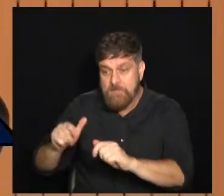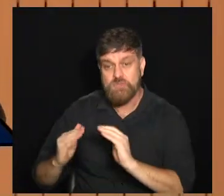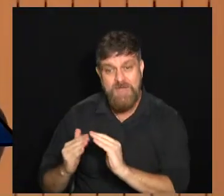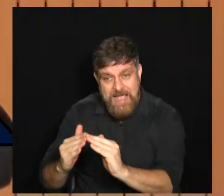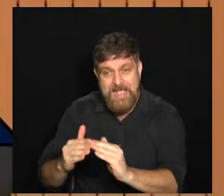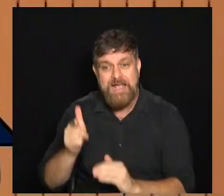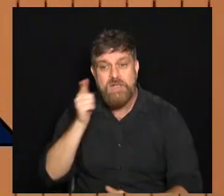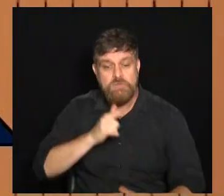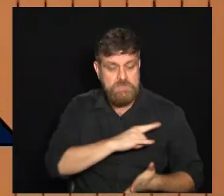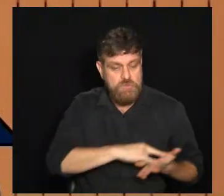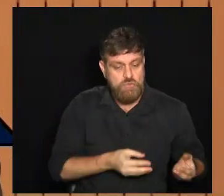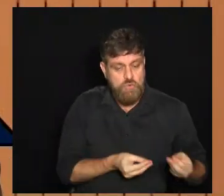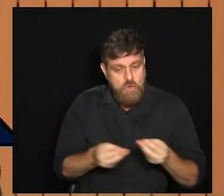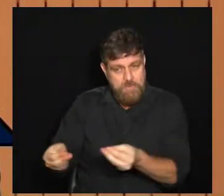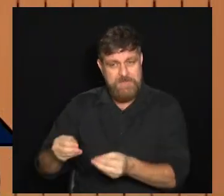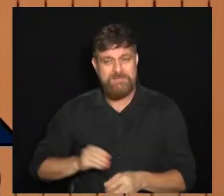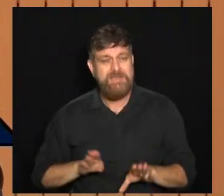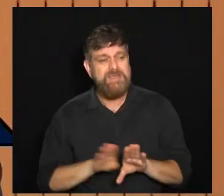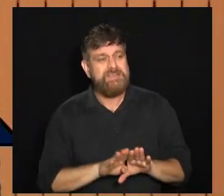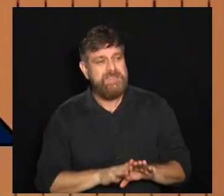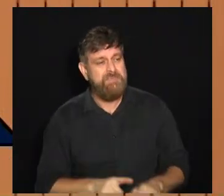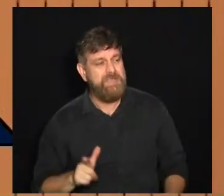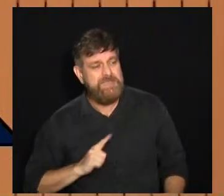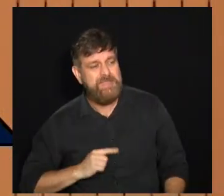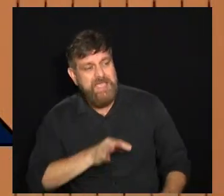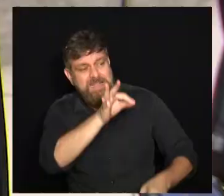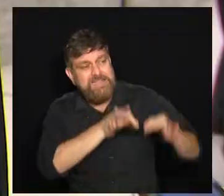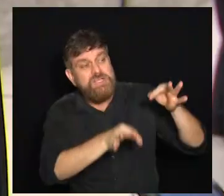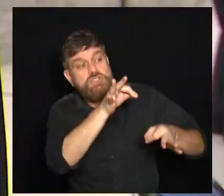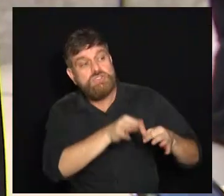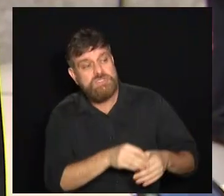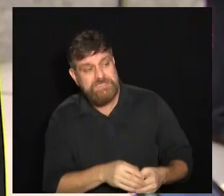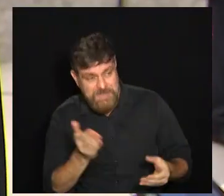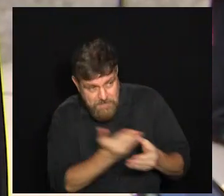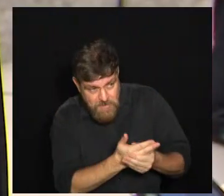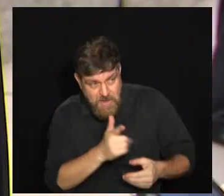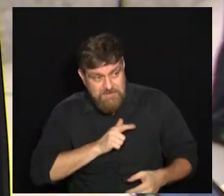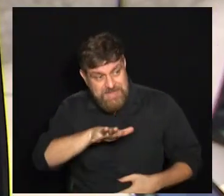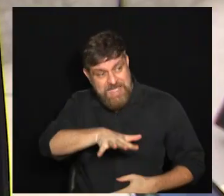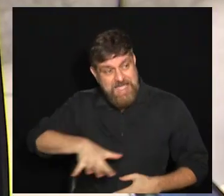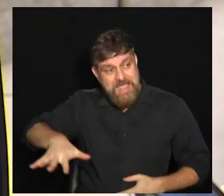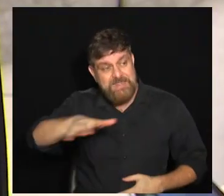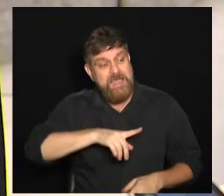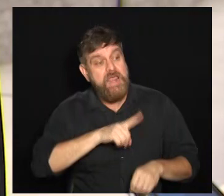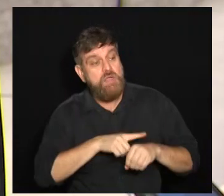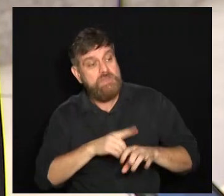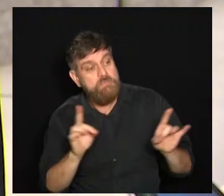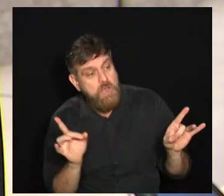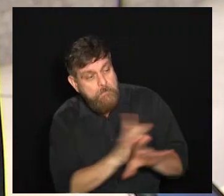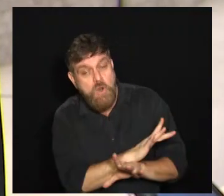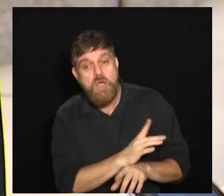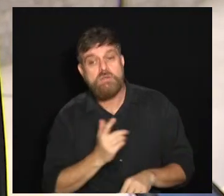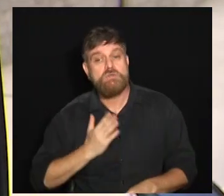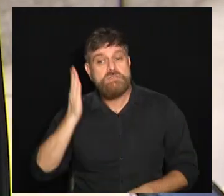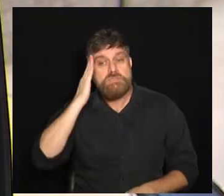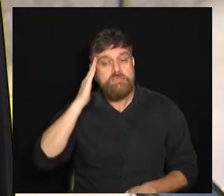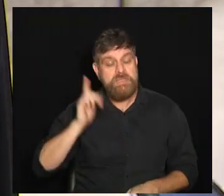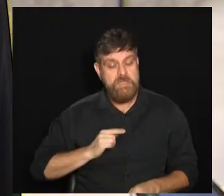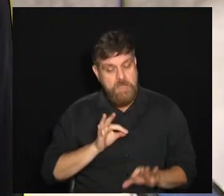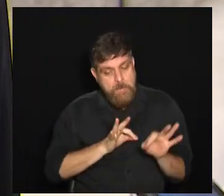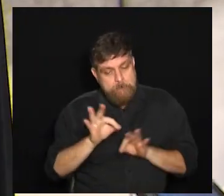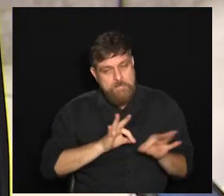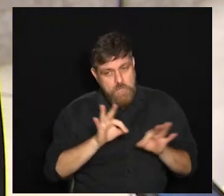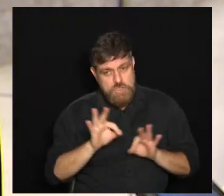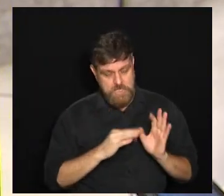fundiária. Também se há pendências judiciais em relação à área. Pergunta sobre o prazo de conclusão do prognóstico e a elaboração